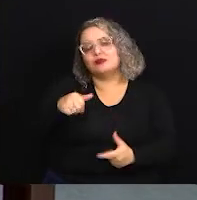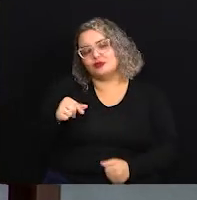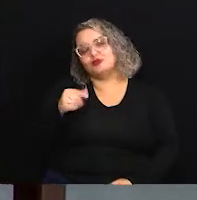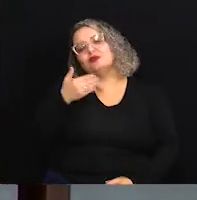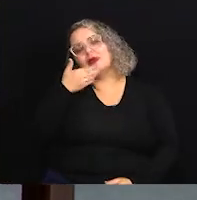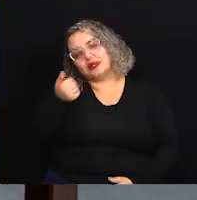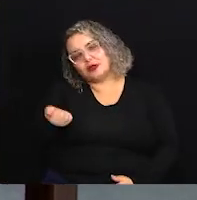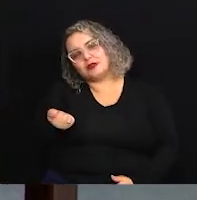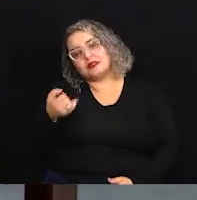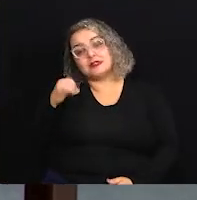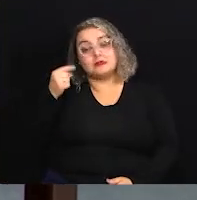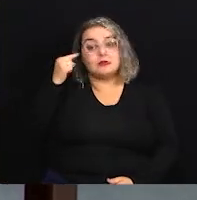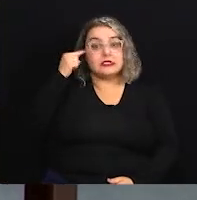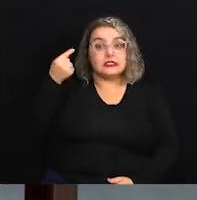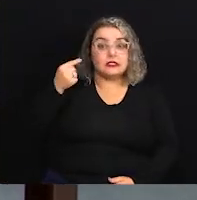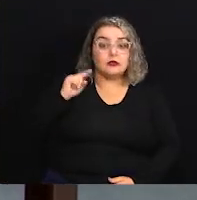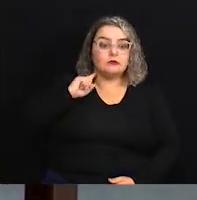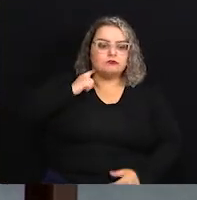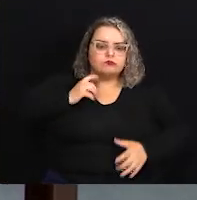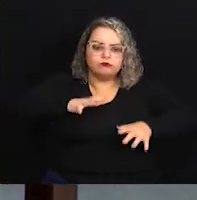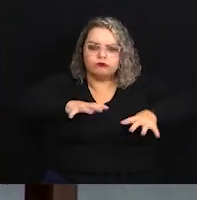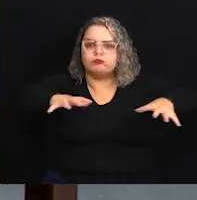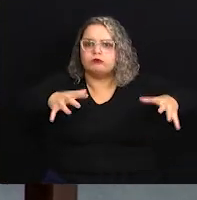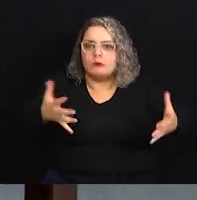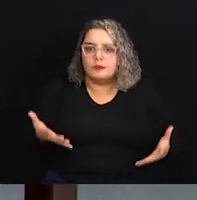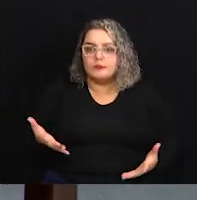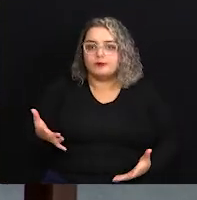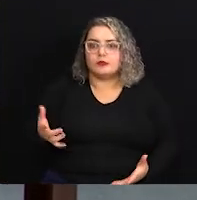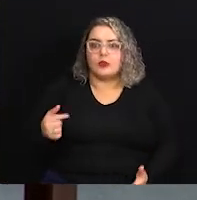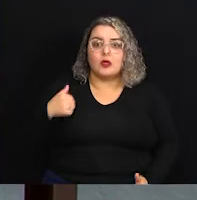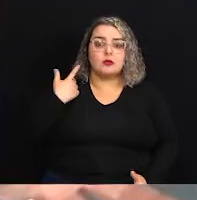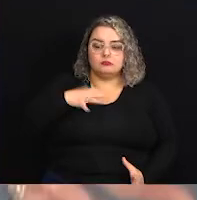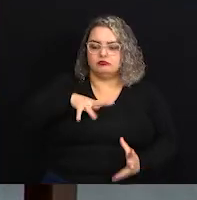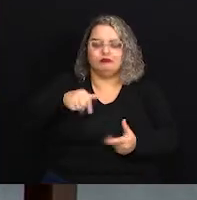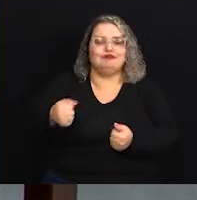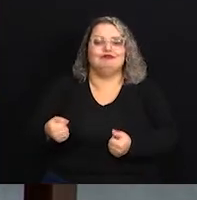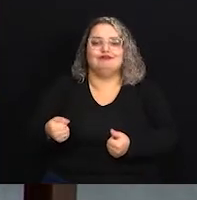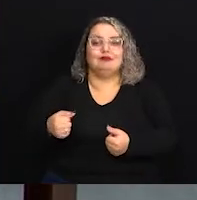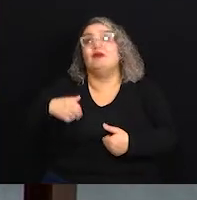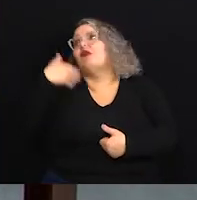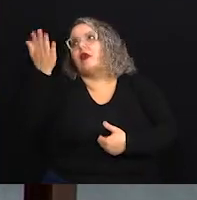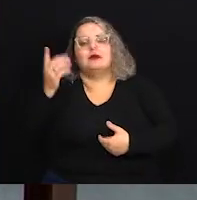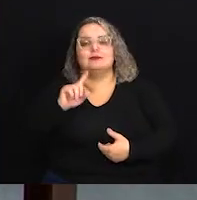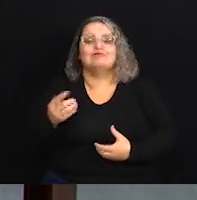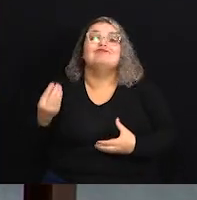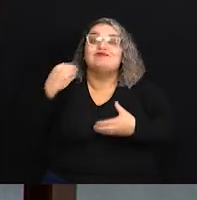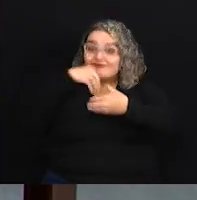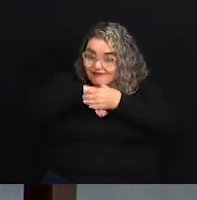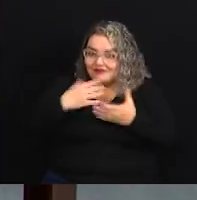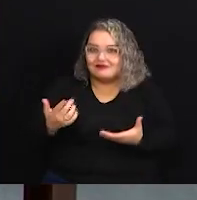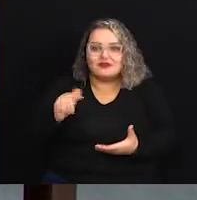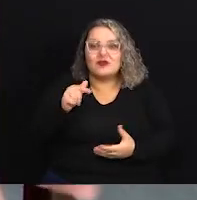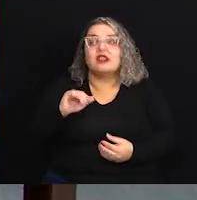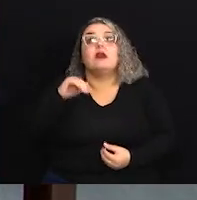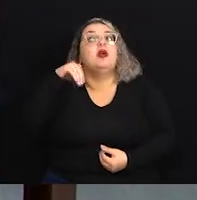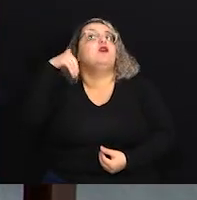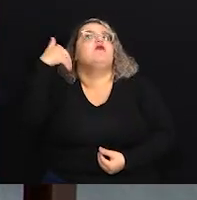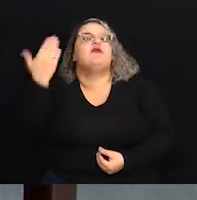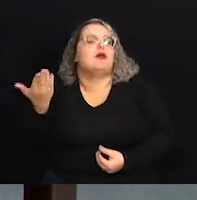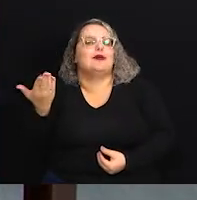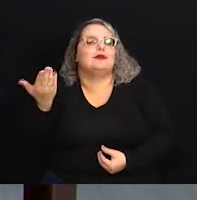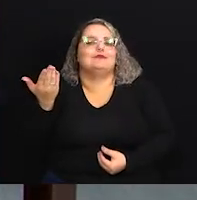mundo melhor. Se você pensar nos lixões, porque aqui no planeta a gente não está jogando fora, estamos jogando dentro do nosso planeta. Ou seja, não existe